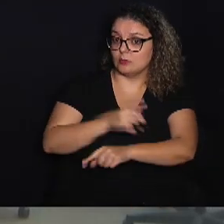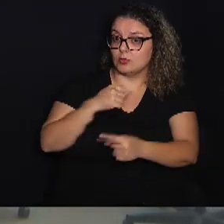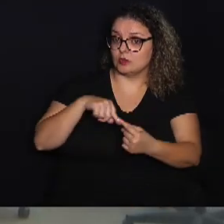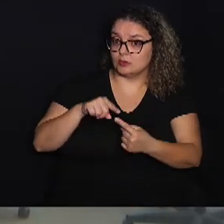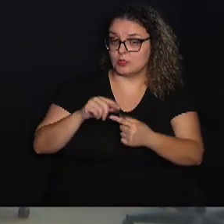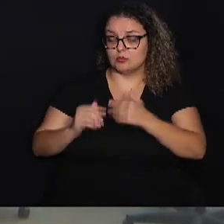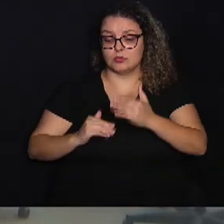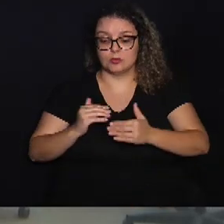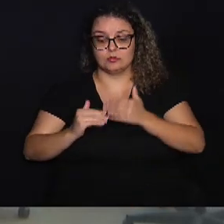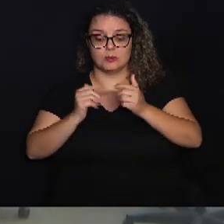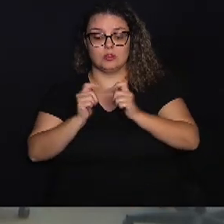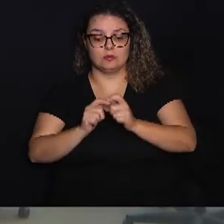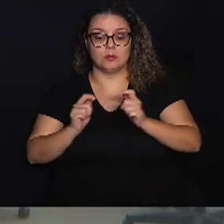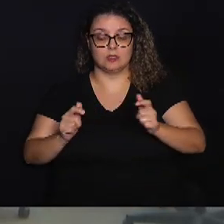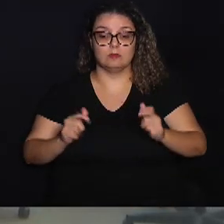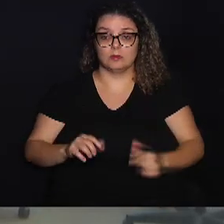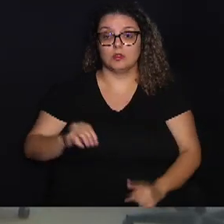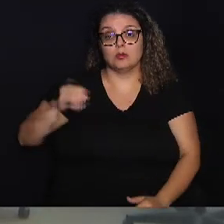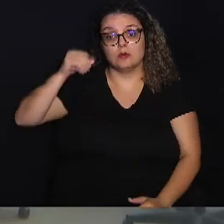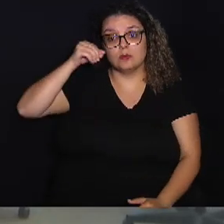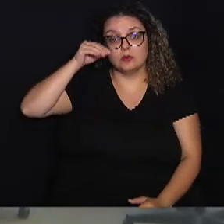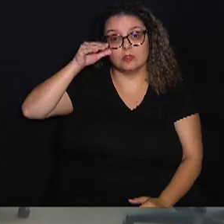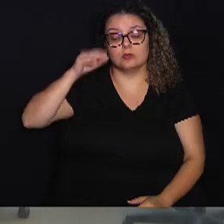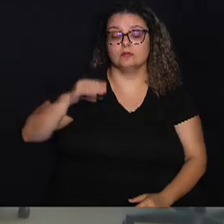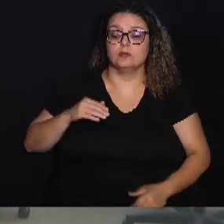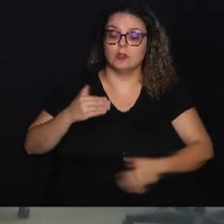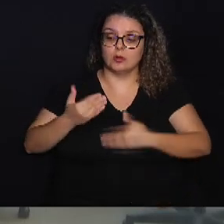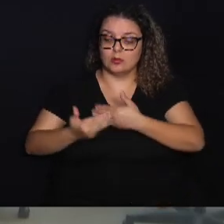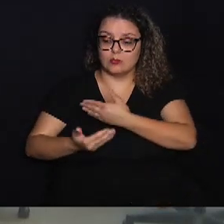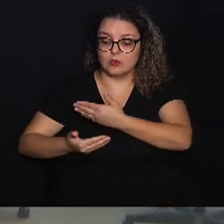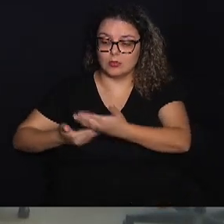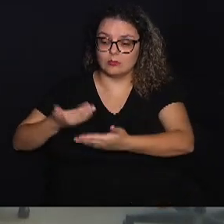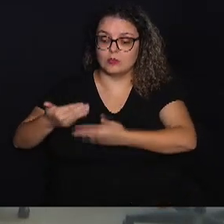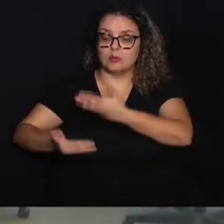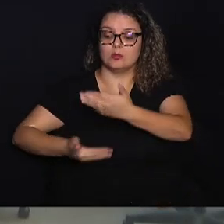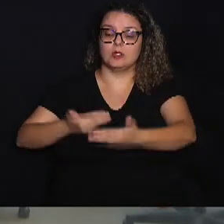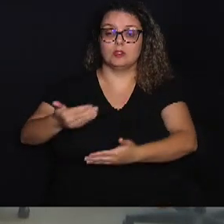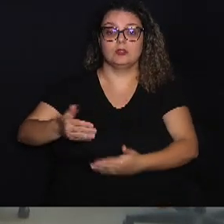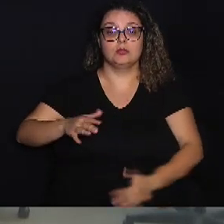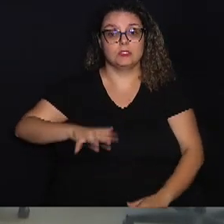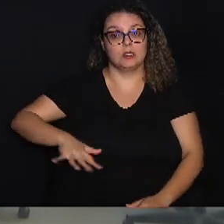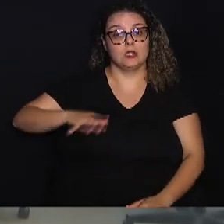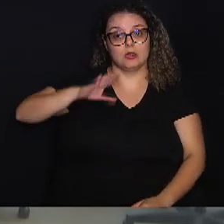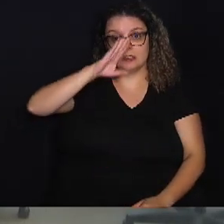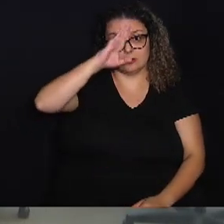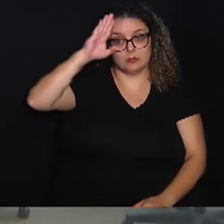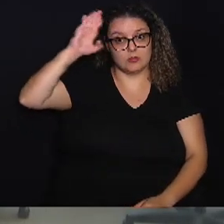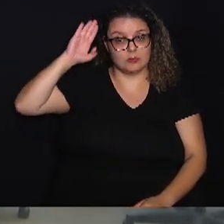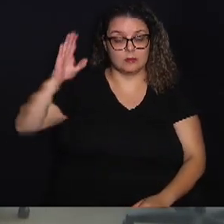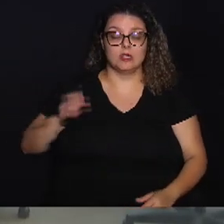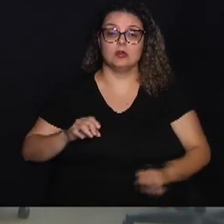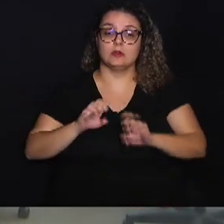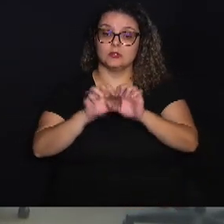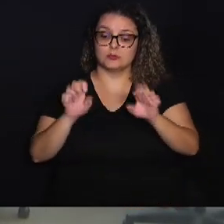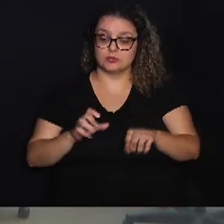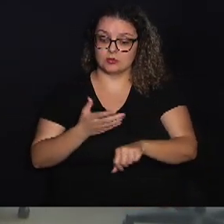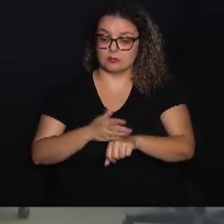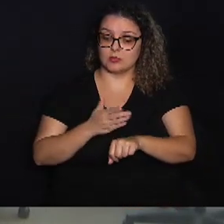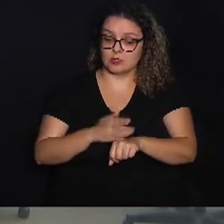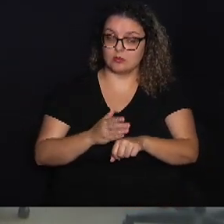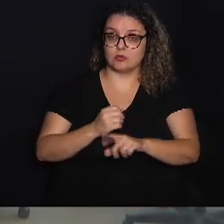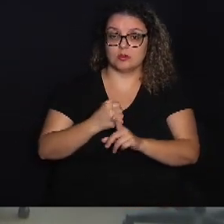de desenvolver a formação continuada da comunidade acadêmica e estruturar atividades práticas